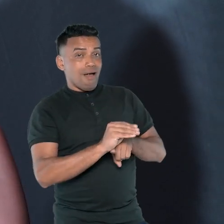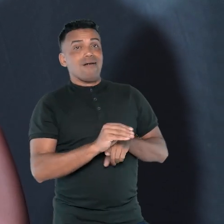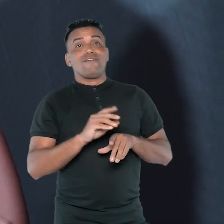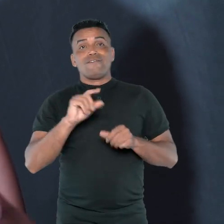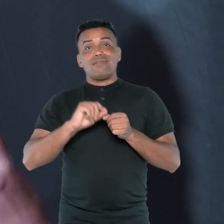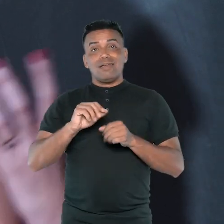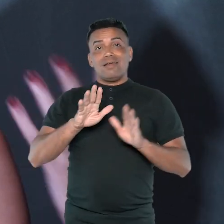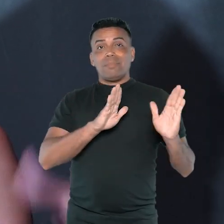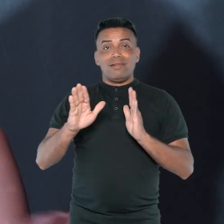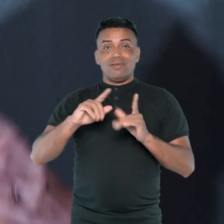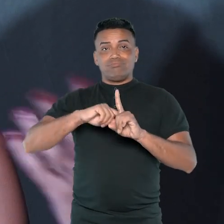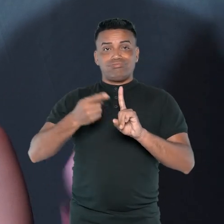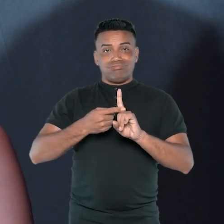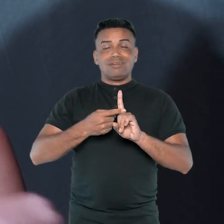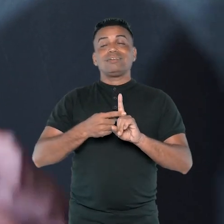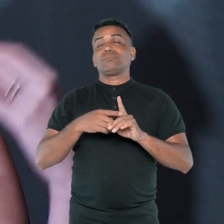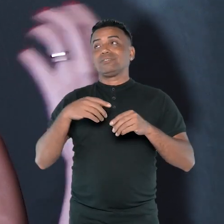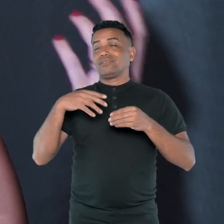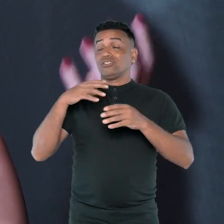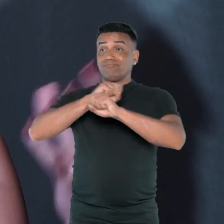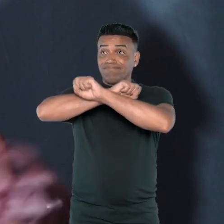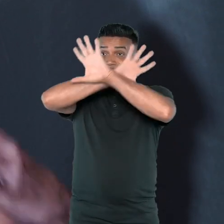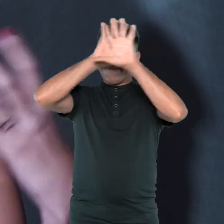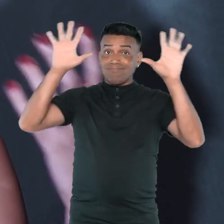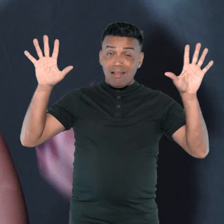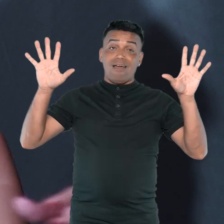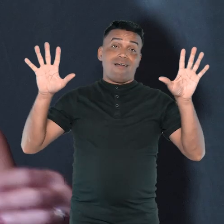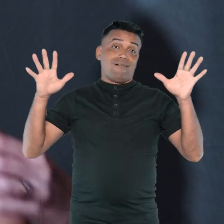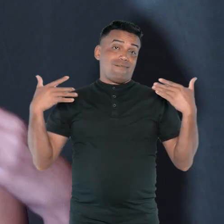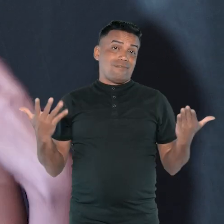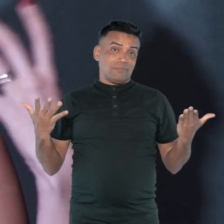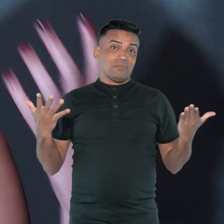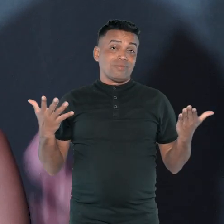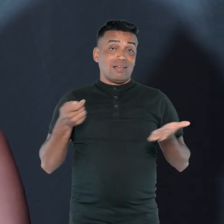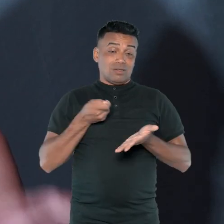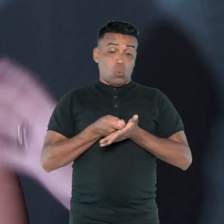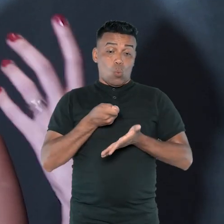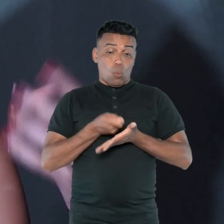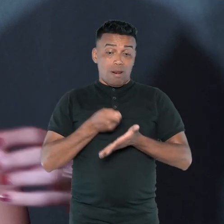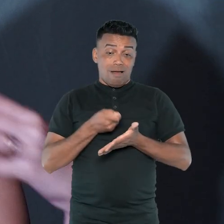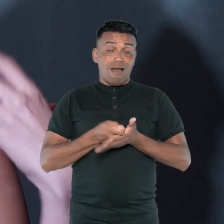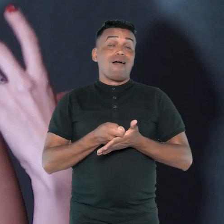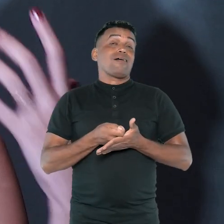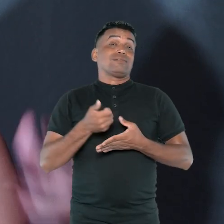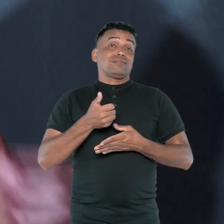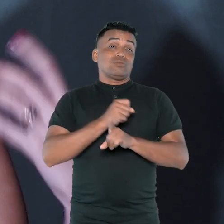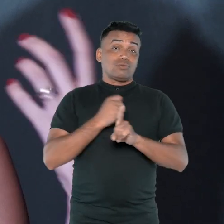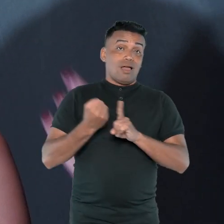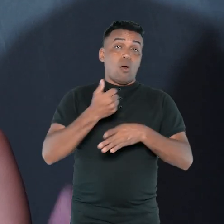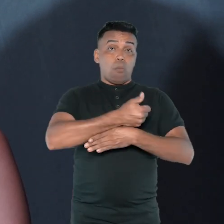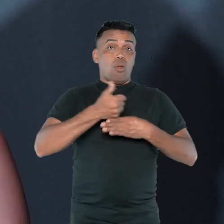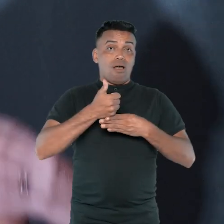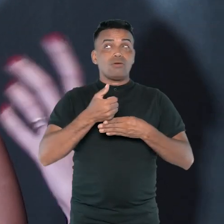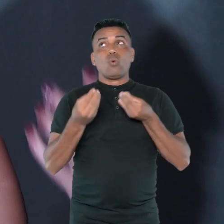feito. Então, assim, desembaraçar um pouco, né, essa figura dessa exigência moral, né, de dizer como que